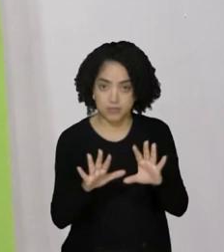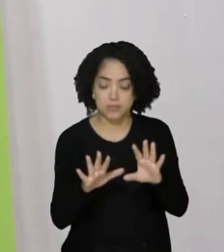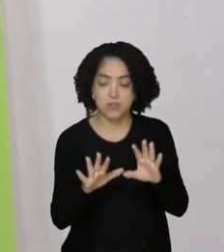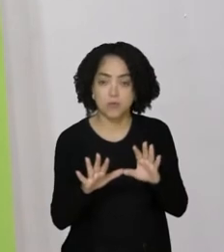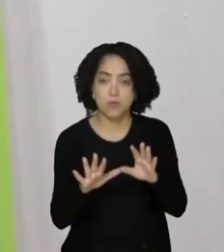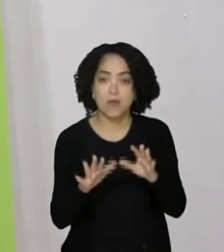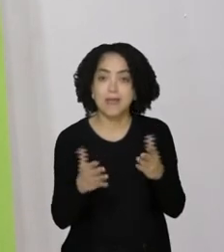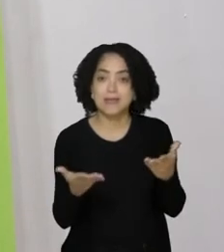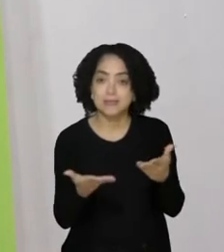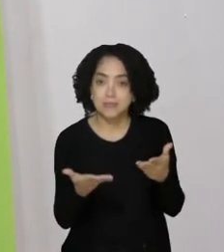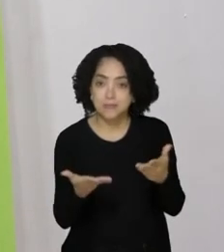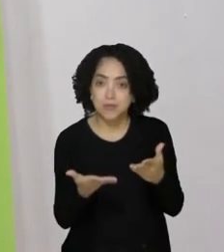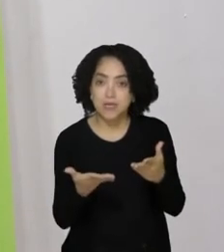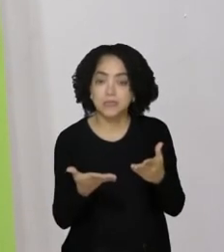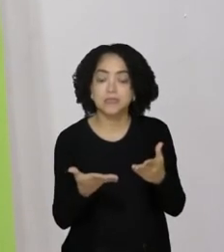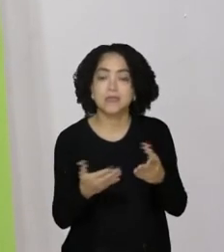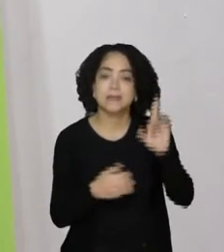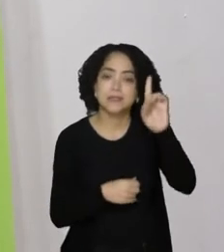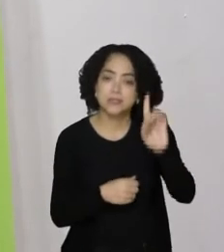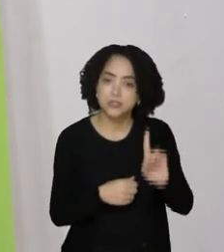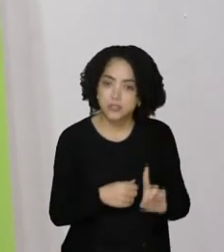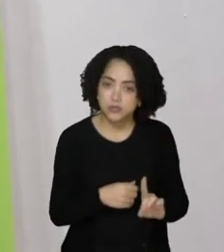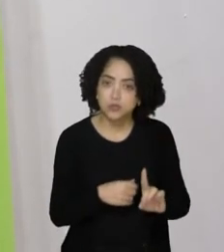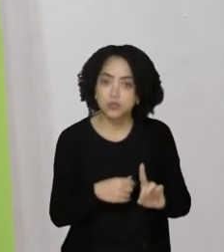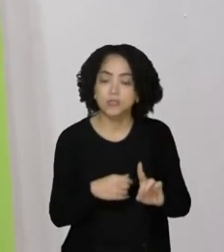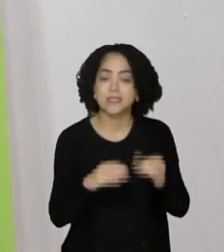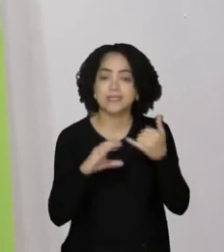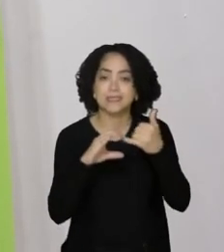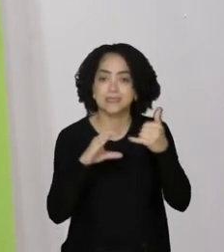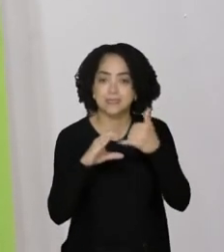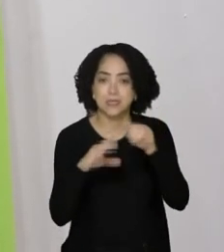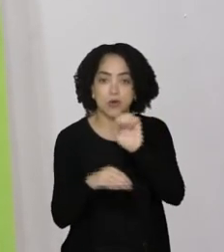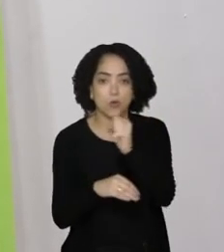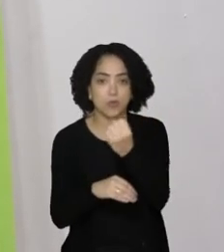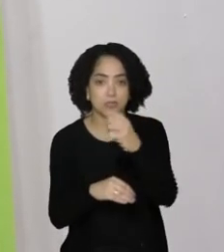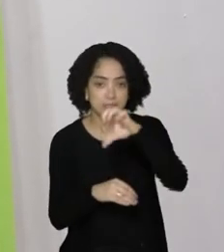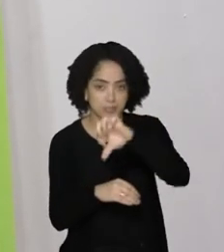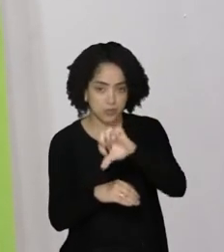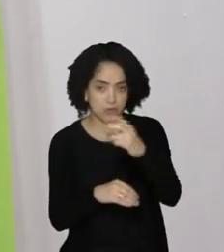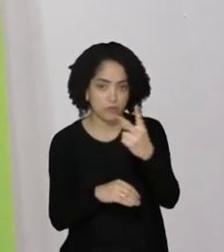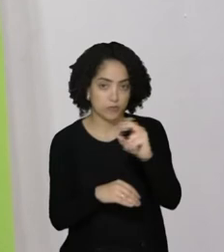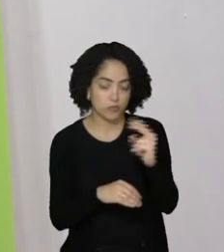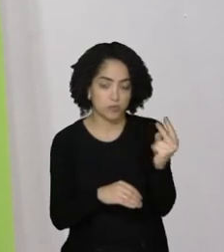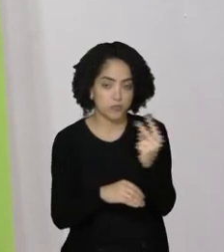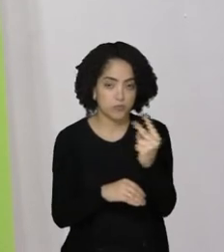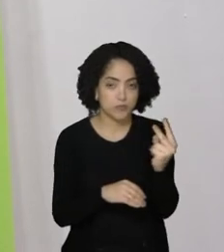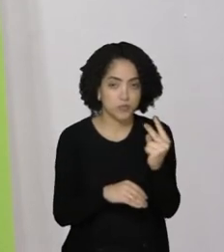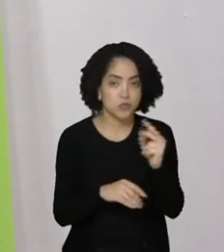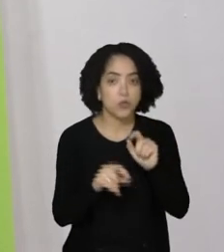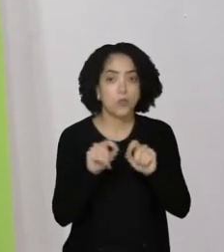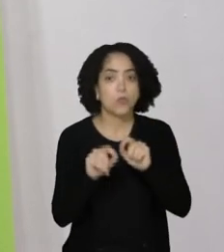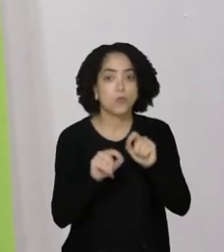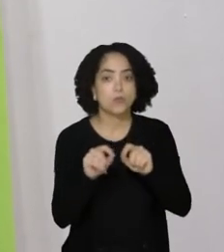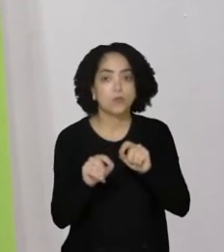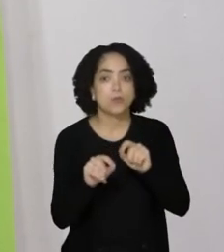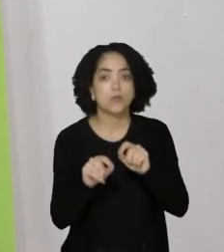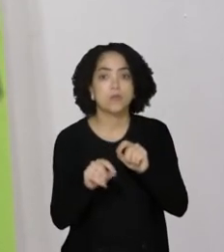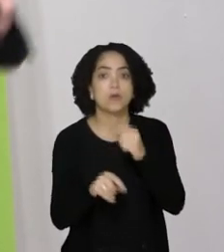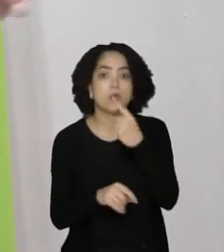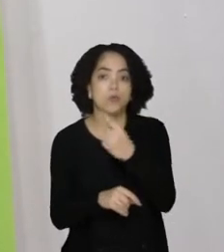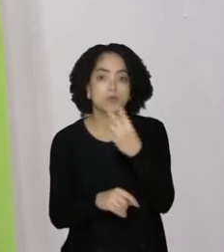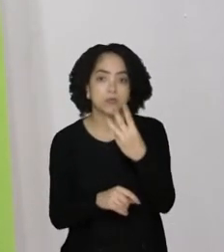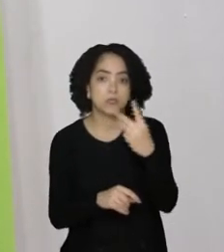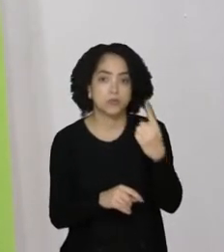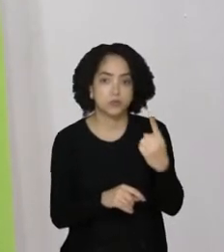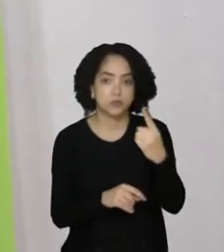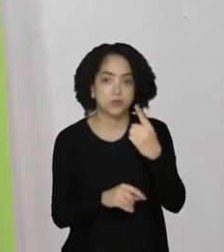da Diretoria da Celesc a 89/2022 e a instrução normativa 1310025